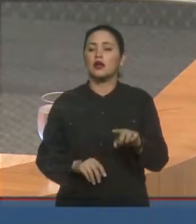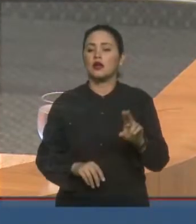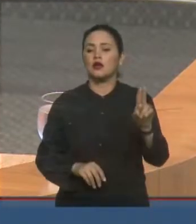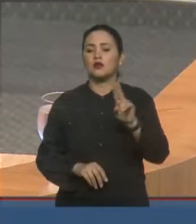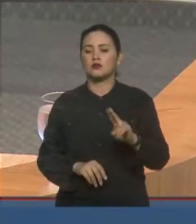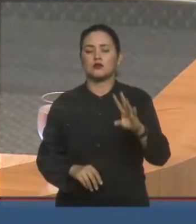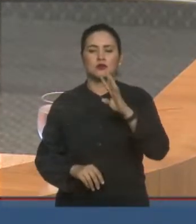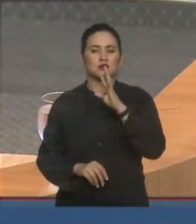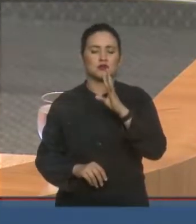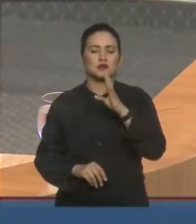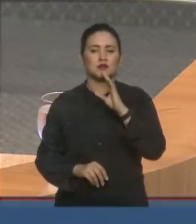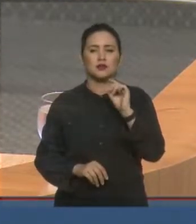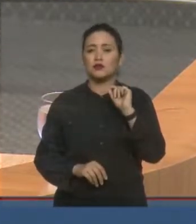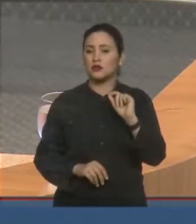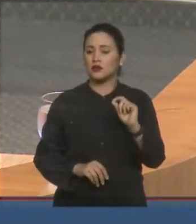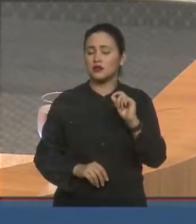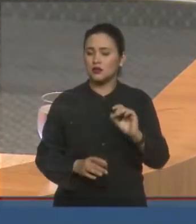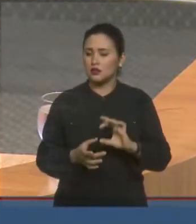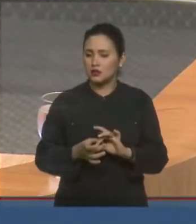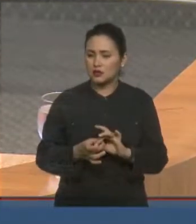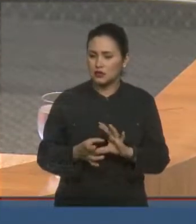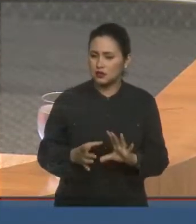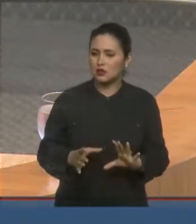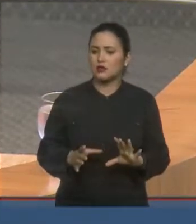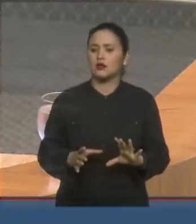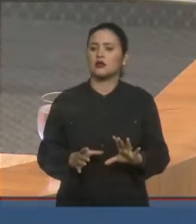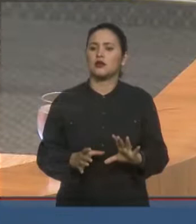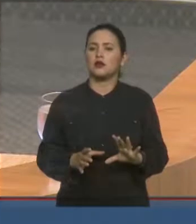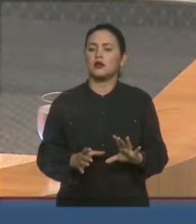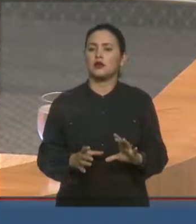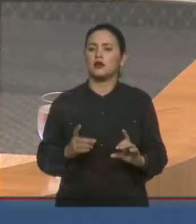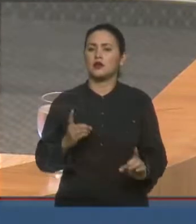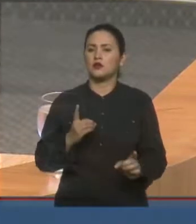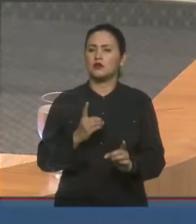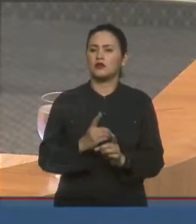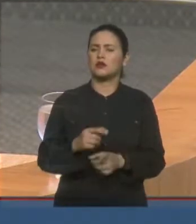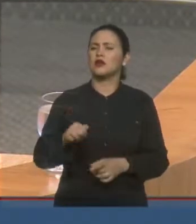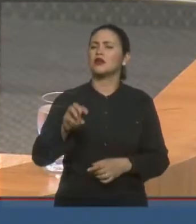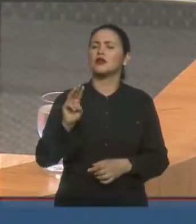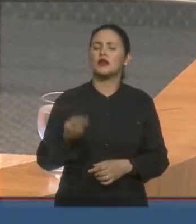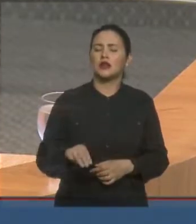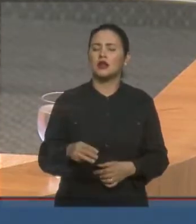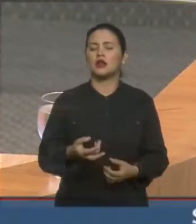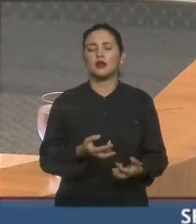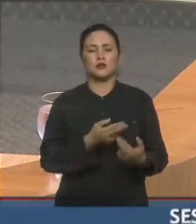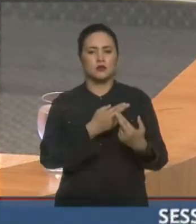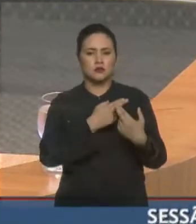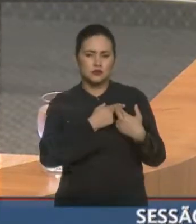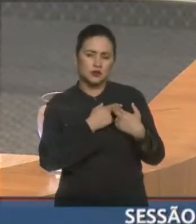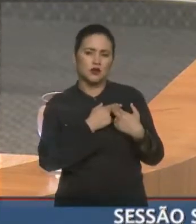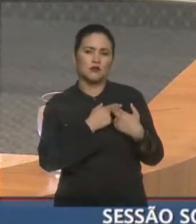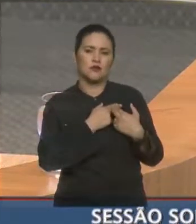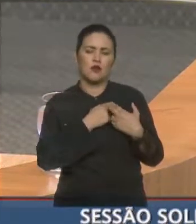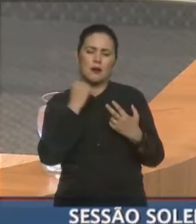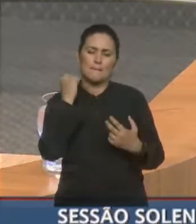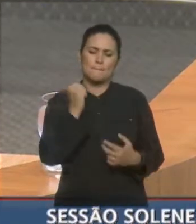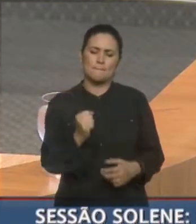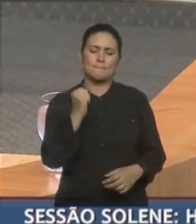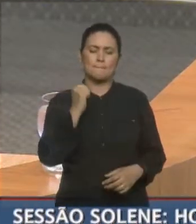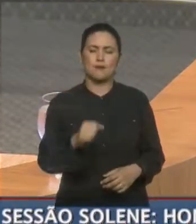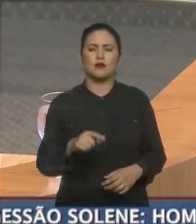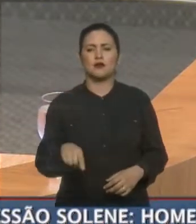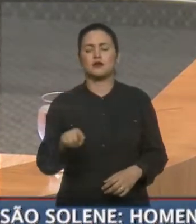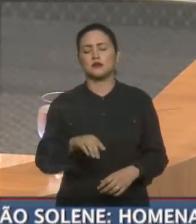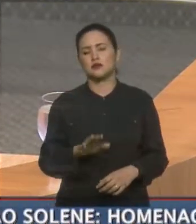que possibilitou identificar o responsável pelos assassinatos, pelo desaparecimento das crianças, e